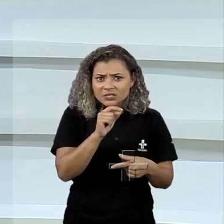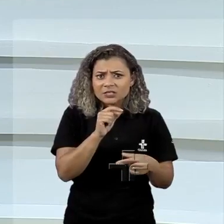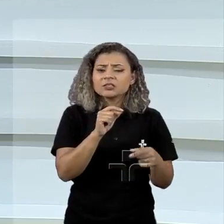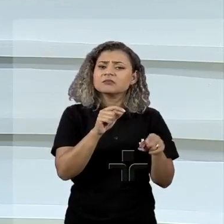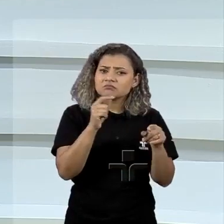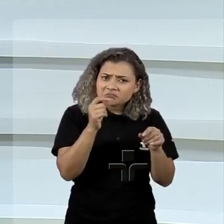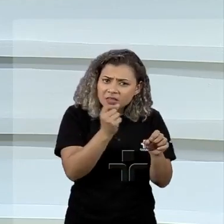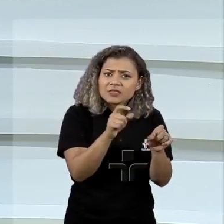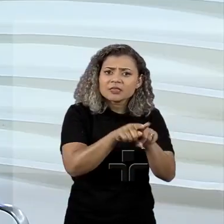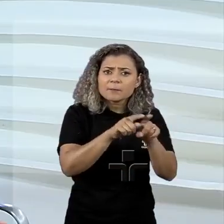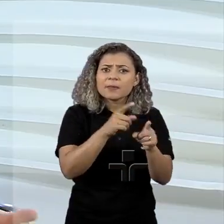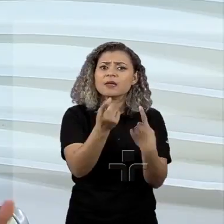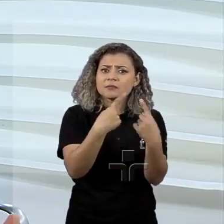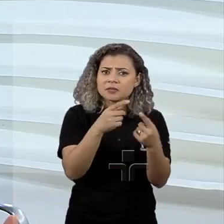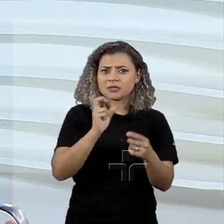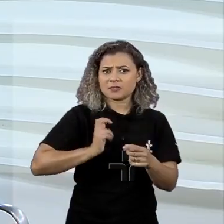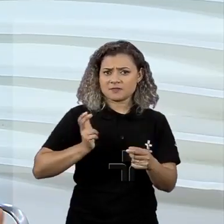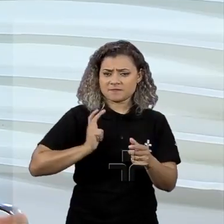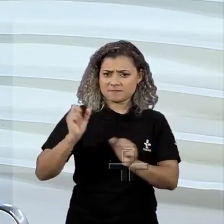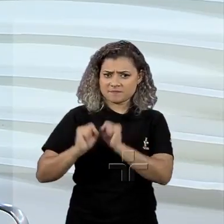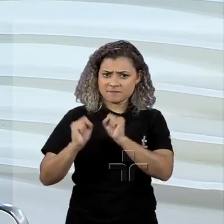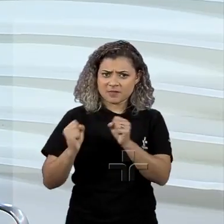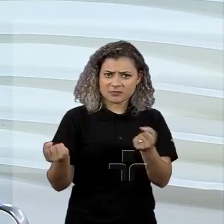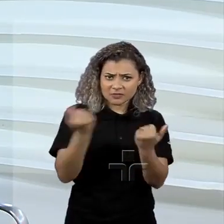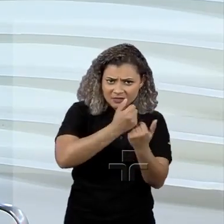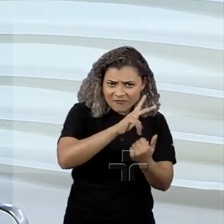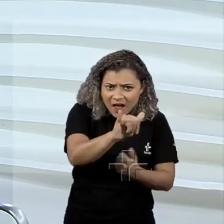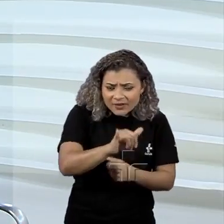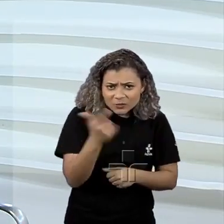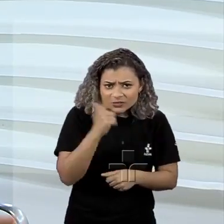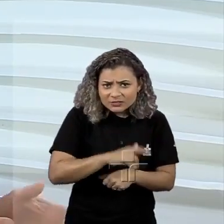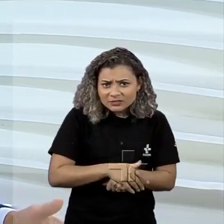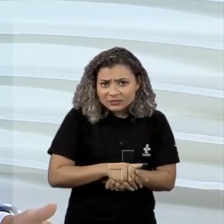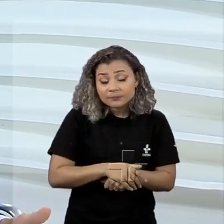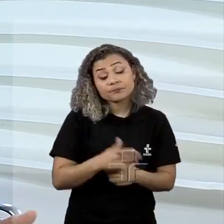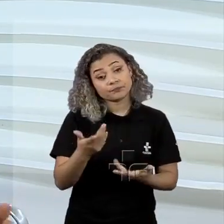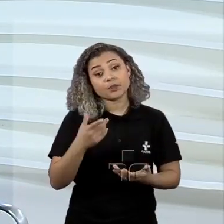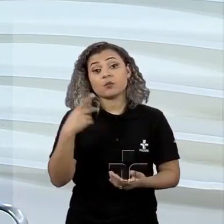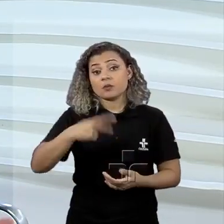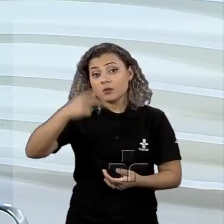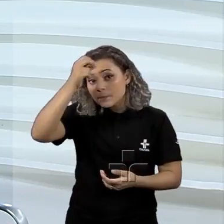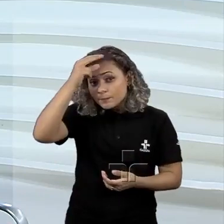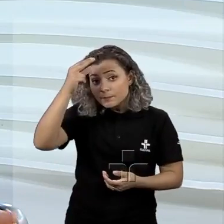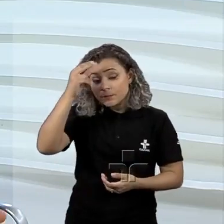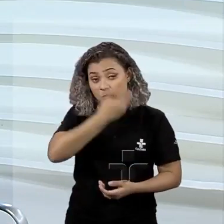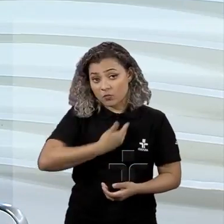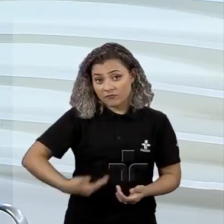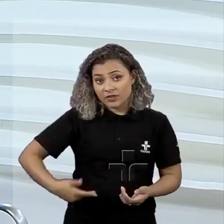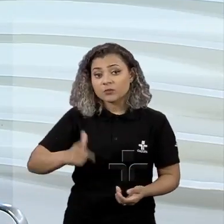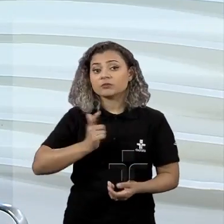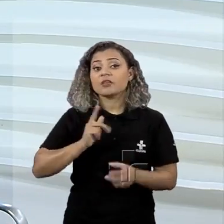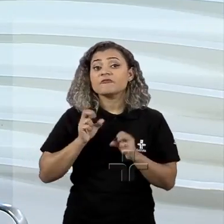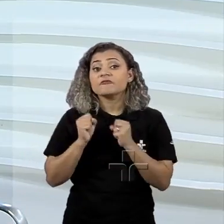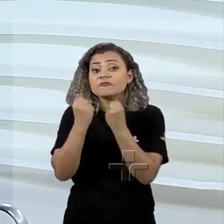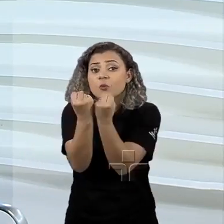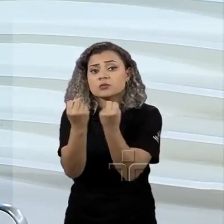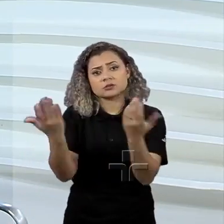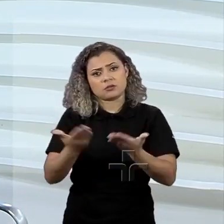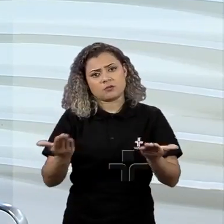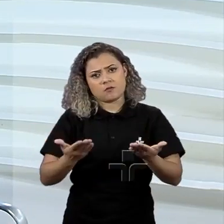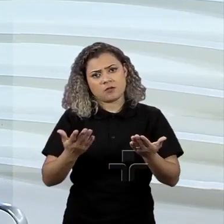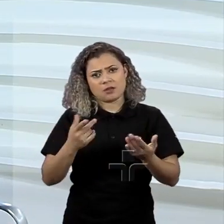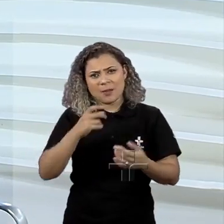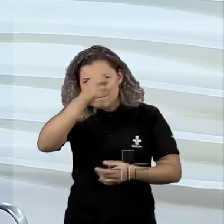desestatização e concessões? Prefeitura não é Estado. Nós temos situações diferentes. O Estado, nesse caso, tem mais força e tem o histórico. Nunca uma